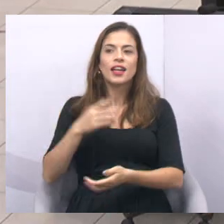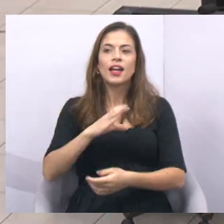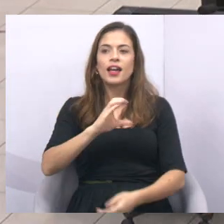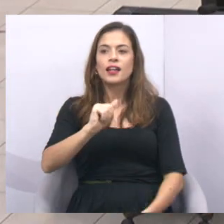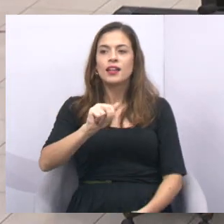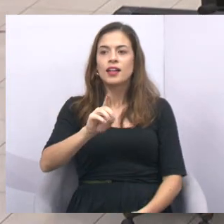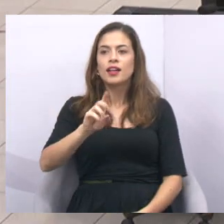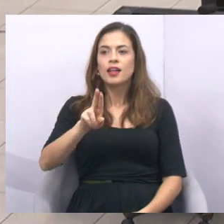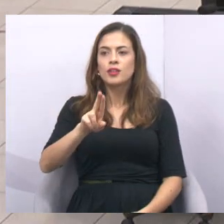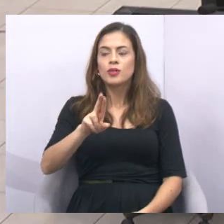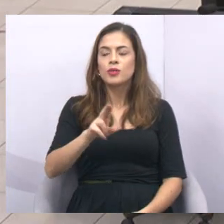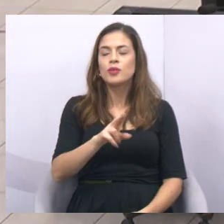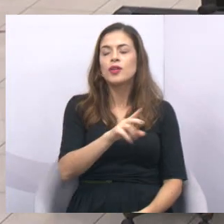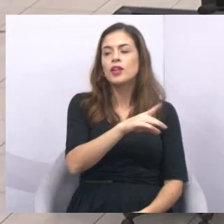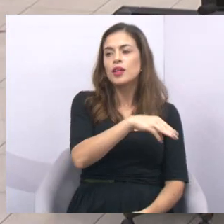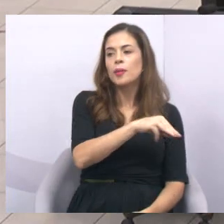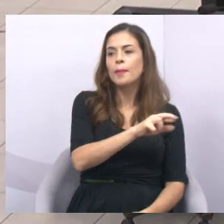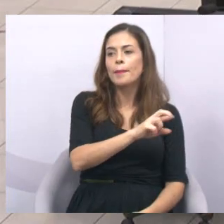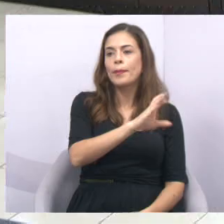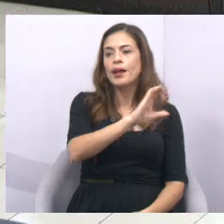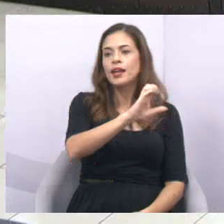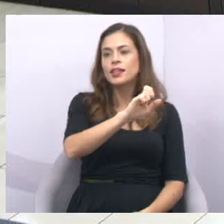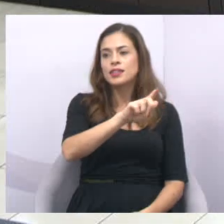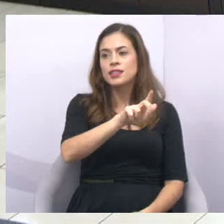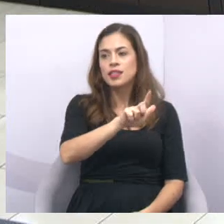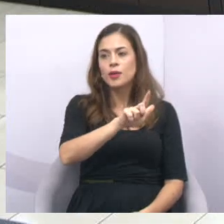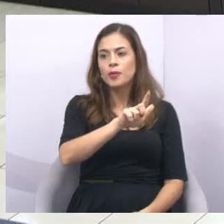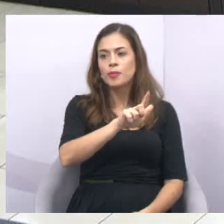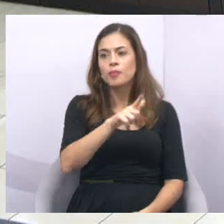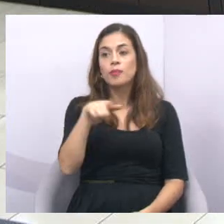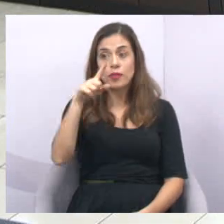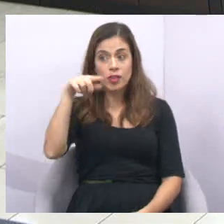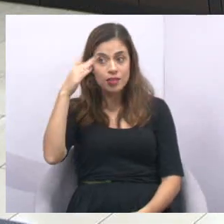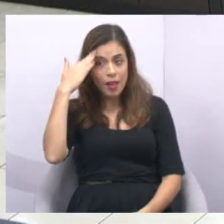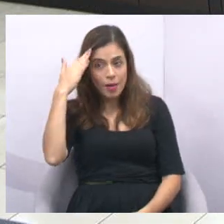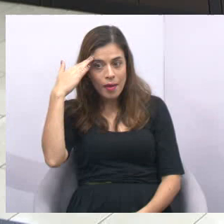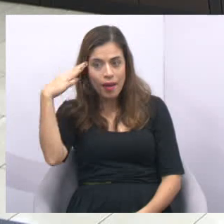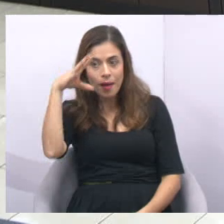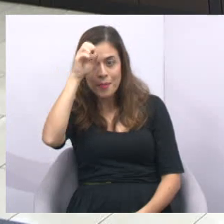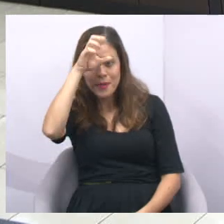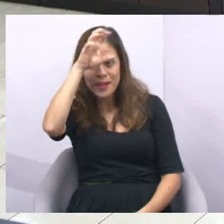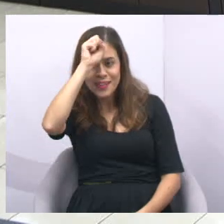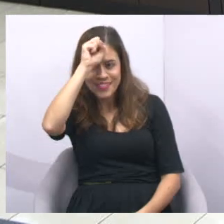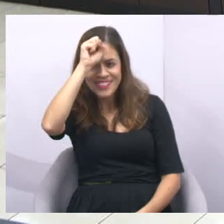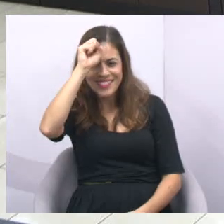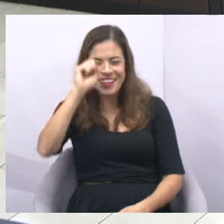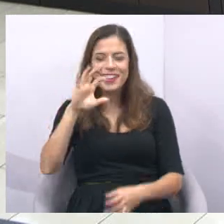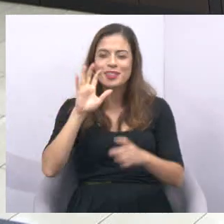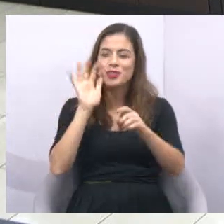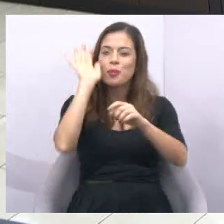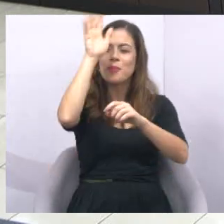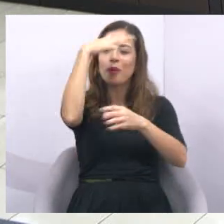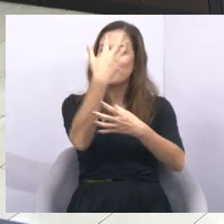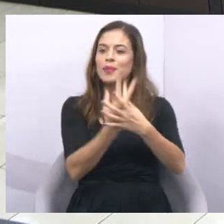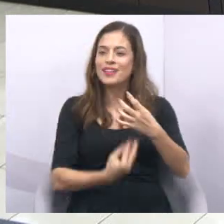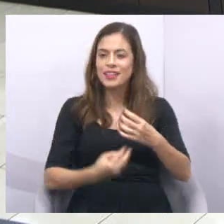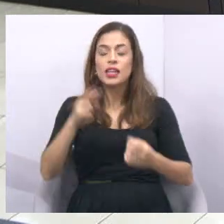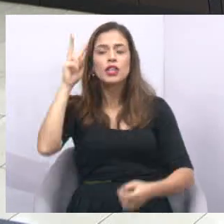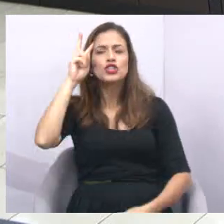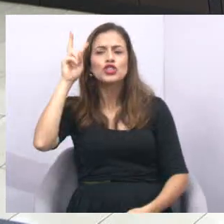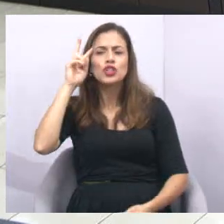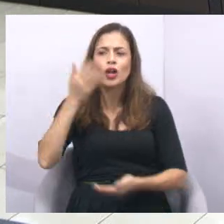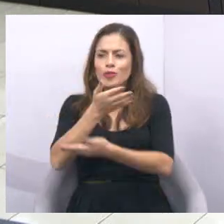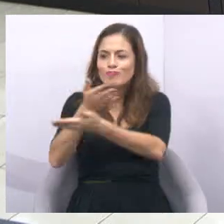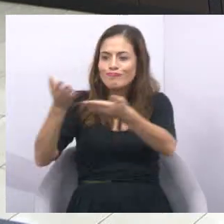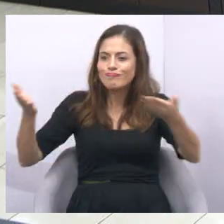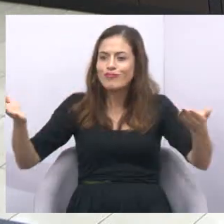e o Marcel, tá? Só para vocês saberem, vocês têm que aprender sobre o basquete, gente. História é isso aqui,